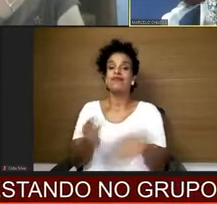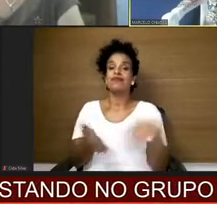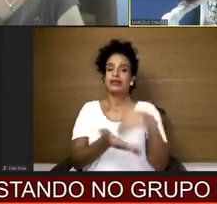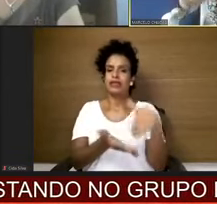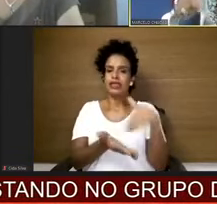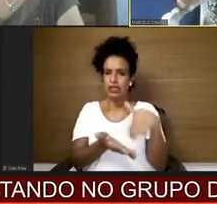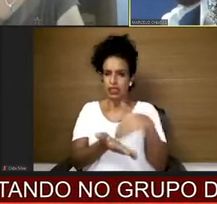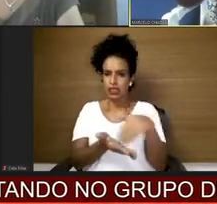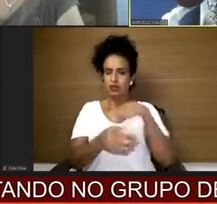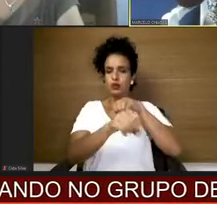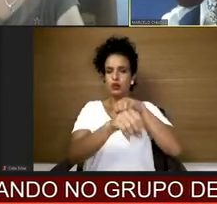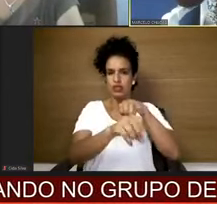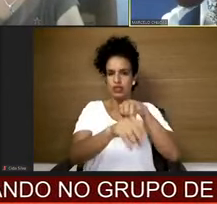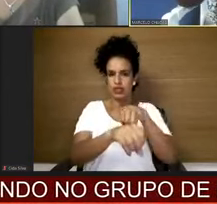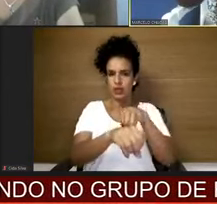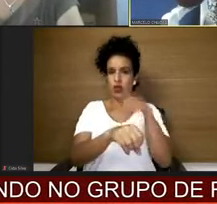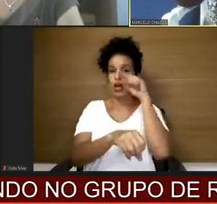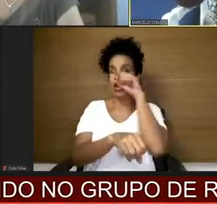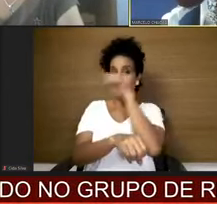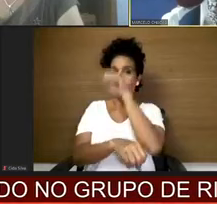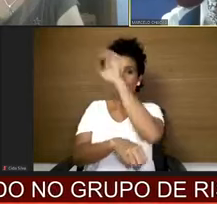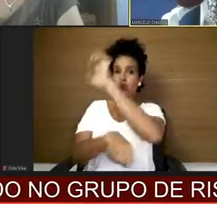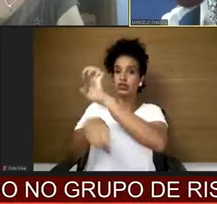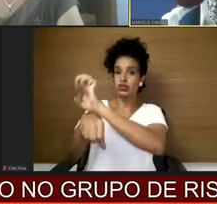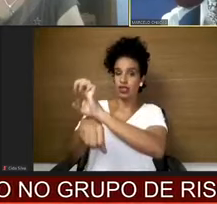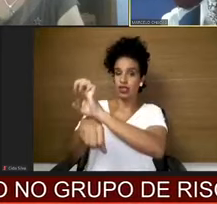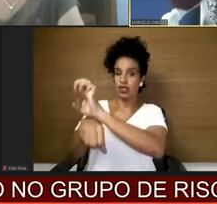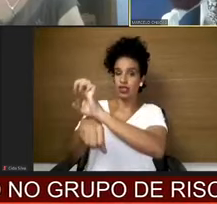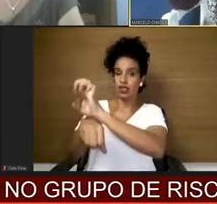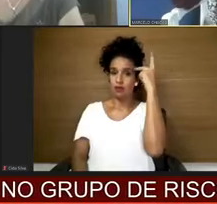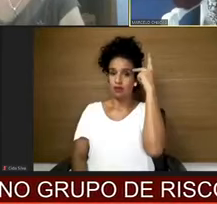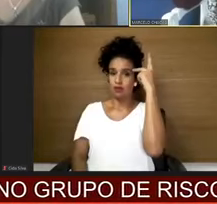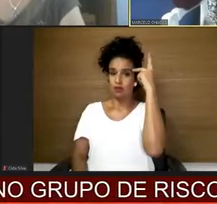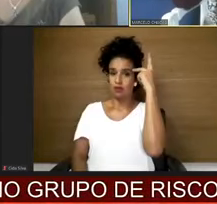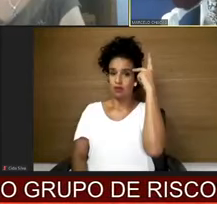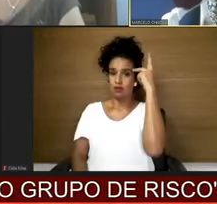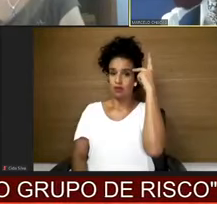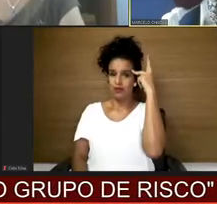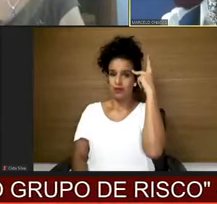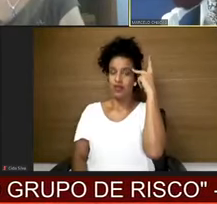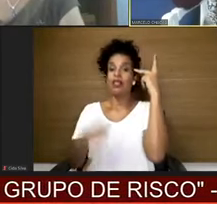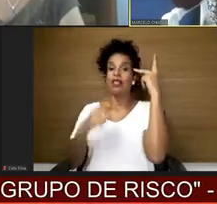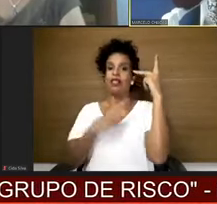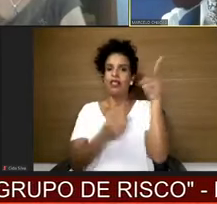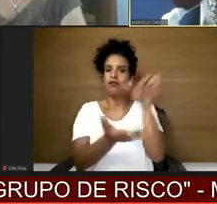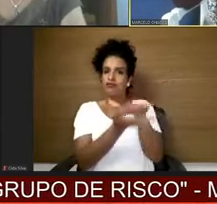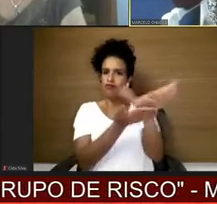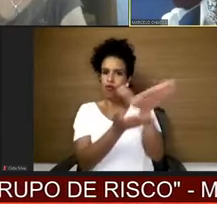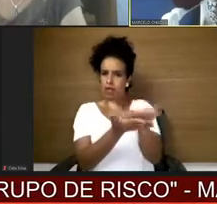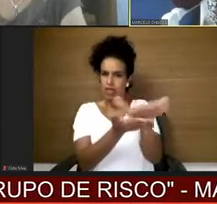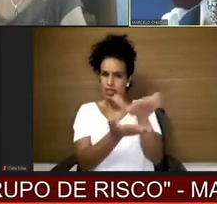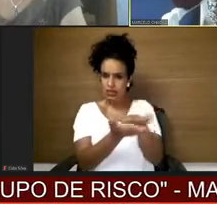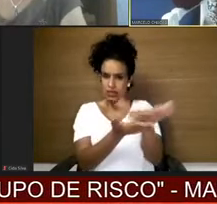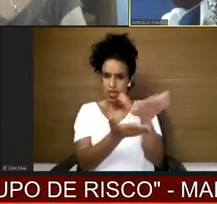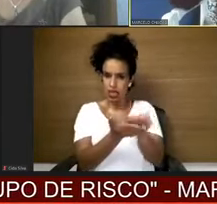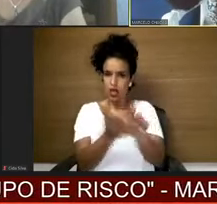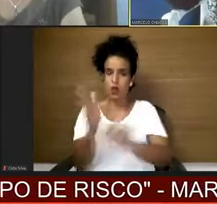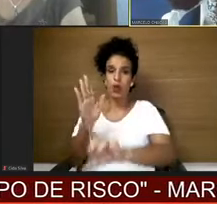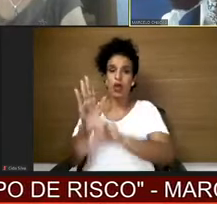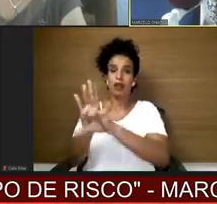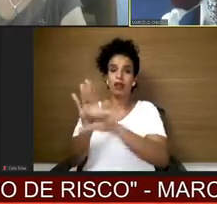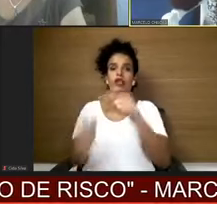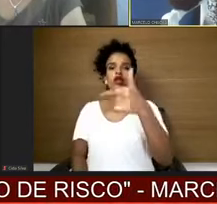exemplo de como é que trata dessa questão, ela editou e publicou a resolução, uma resolução de número